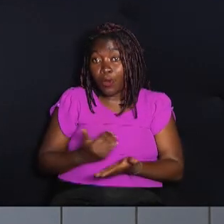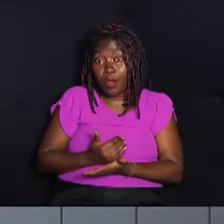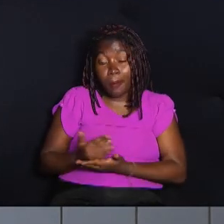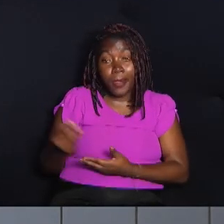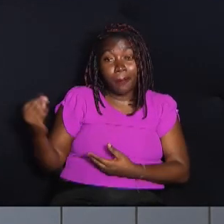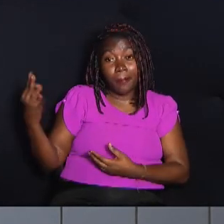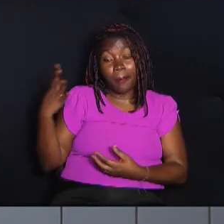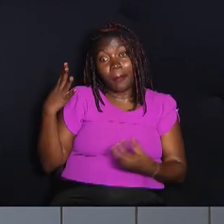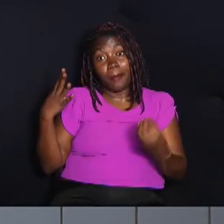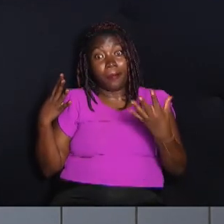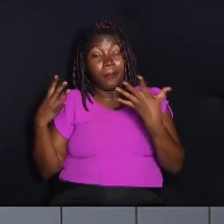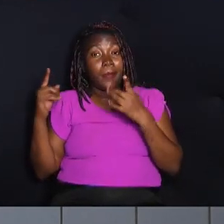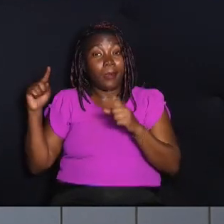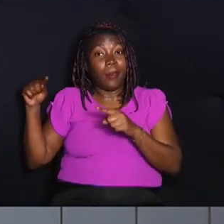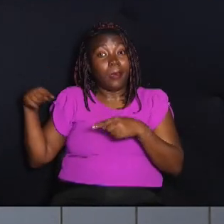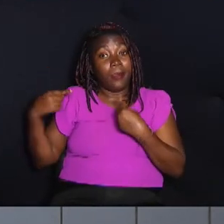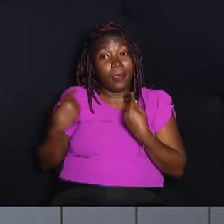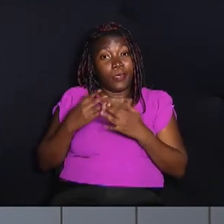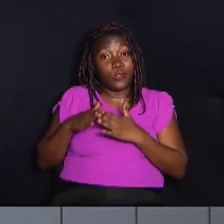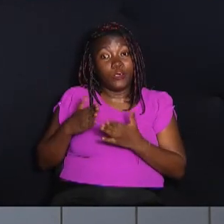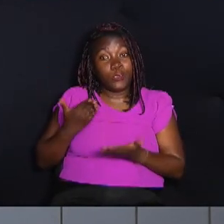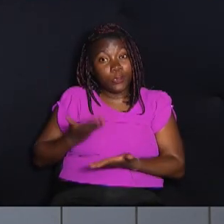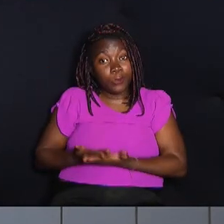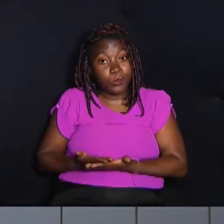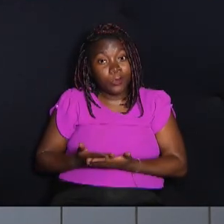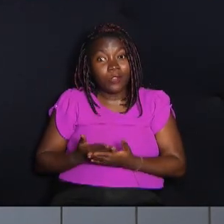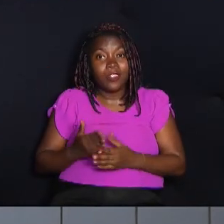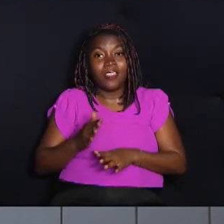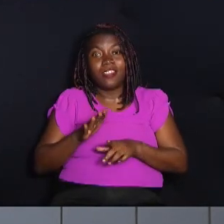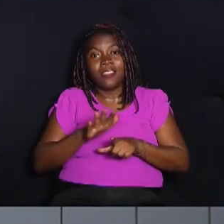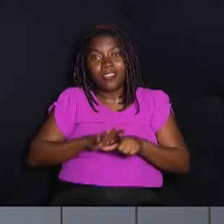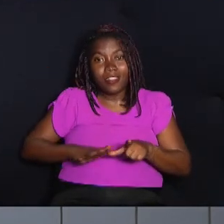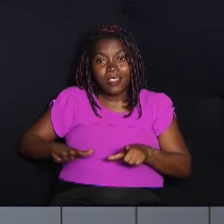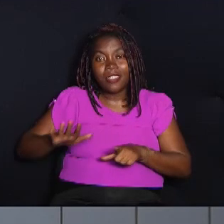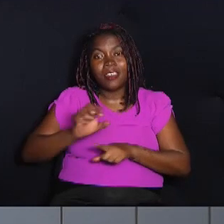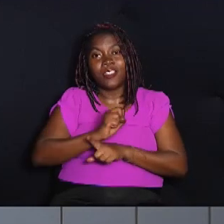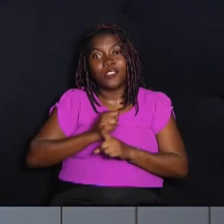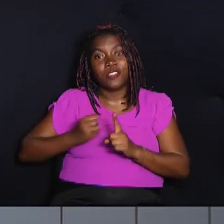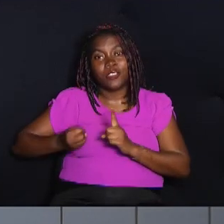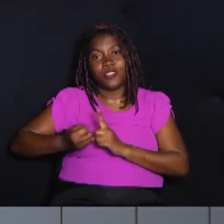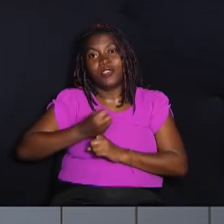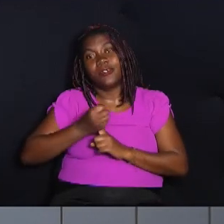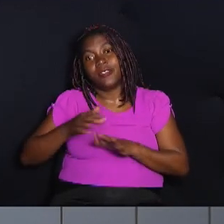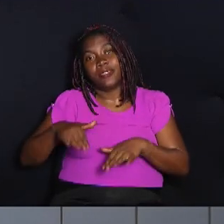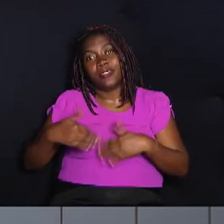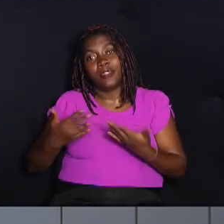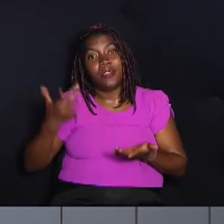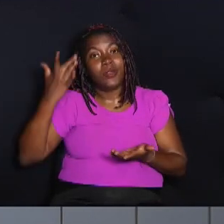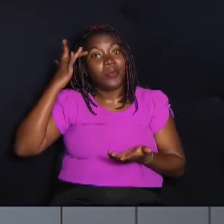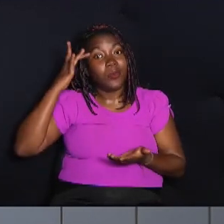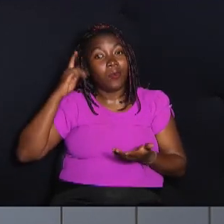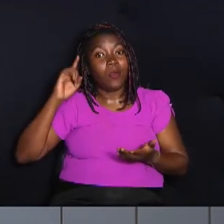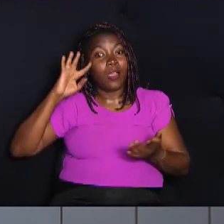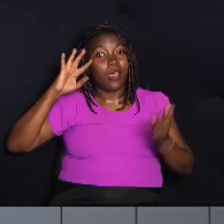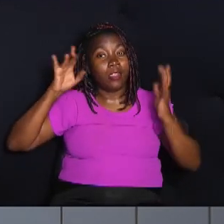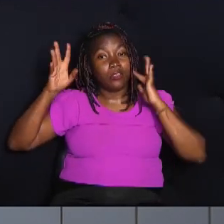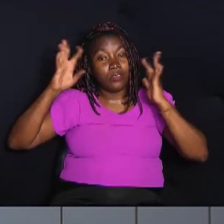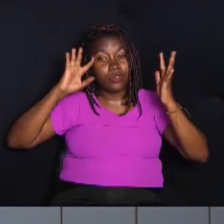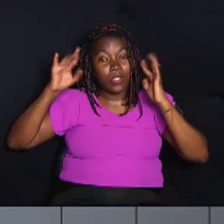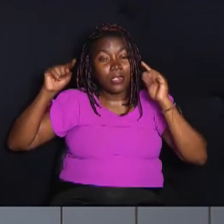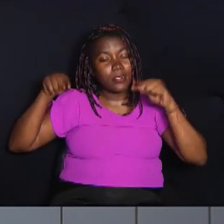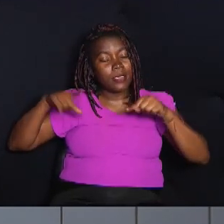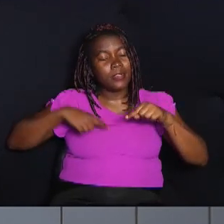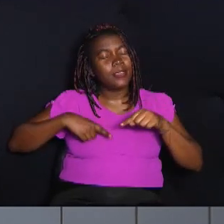na escola, no seu ambiente social. Né? Então, eu acho que esta reflexão, tenho certeza